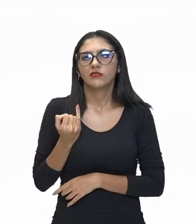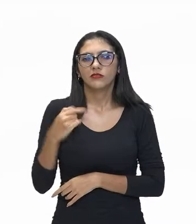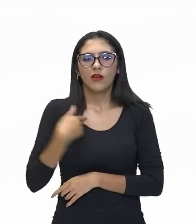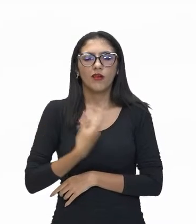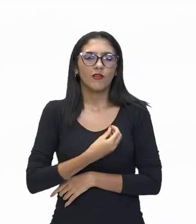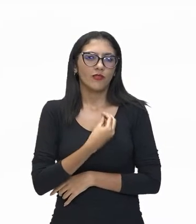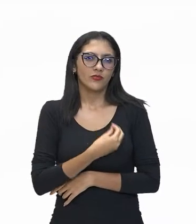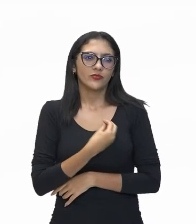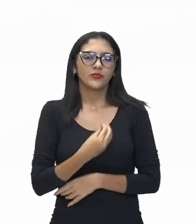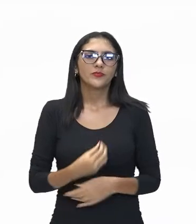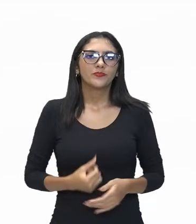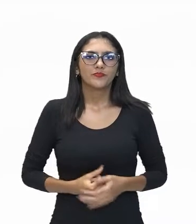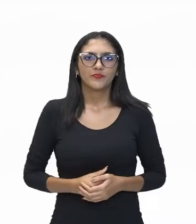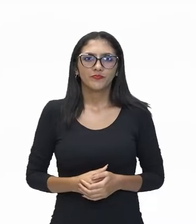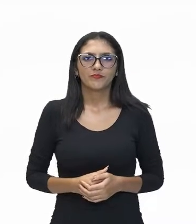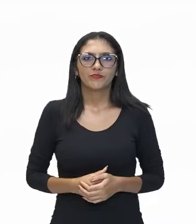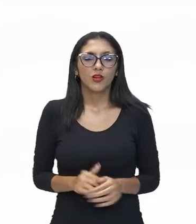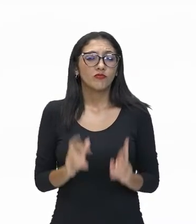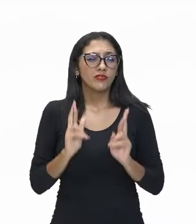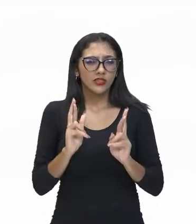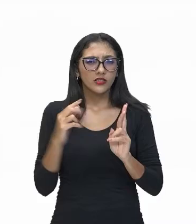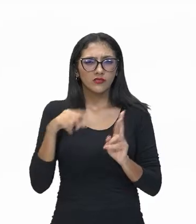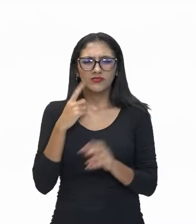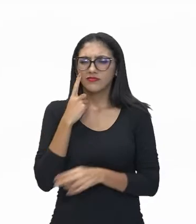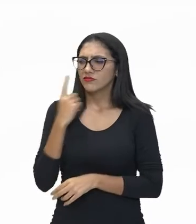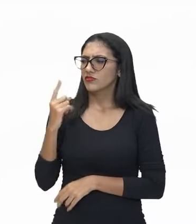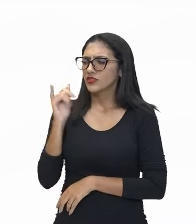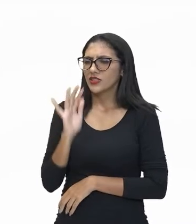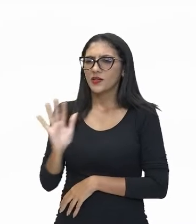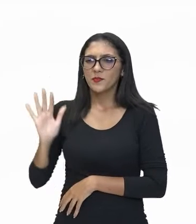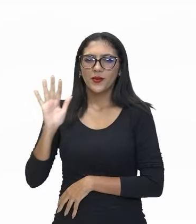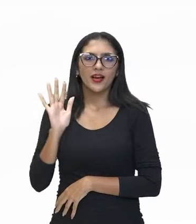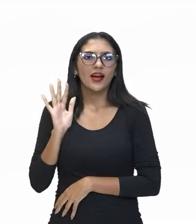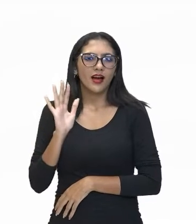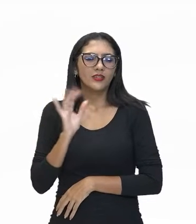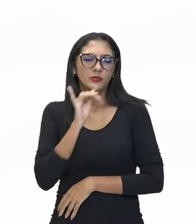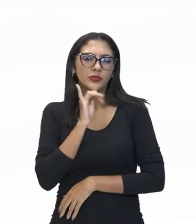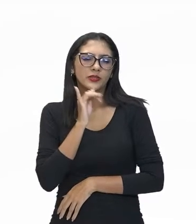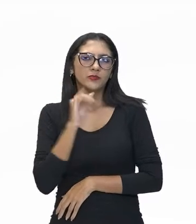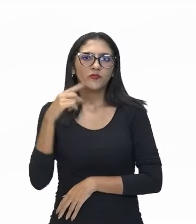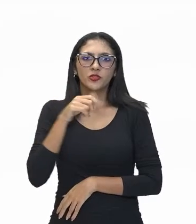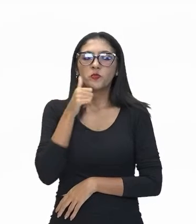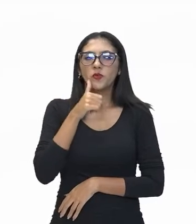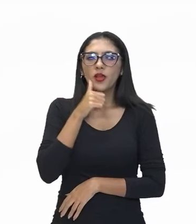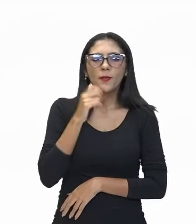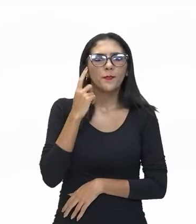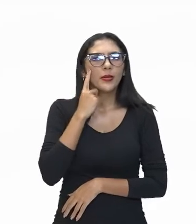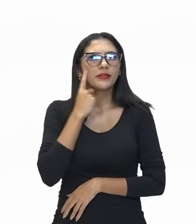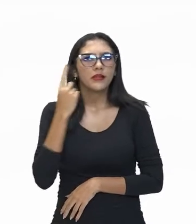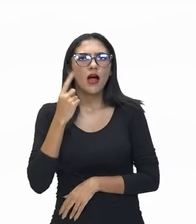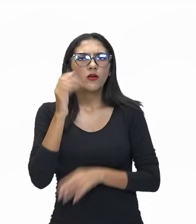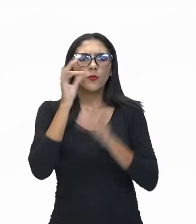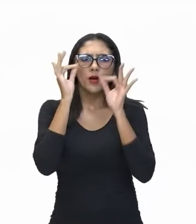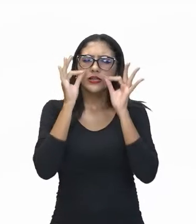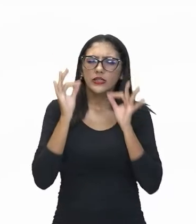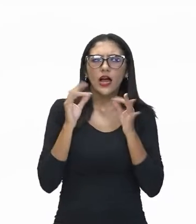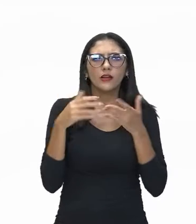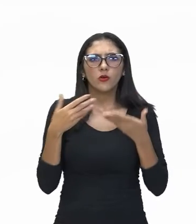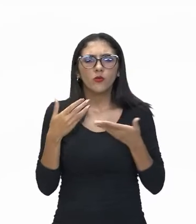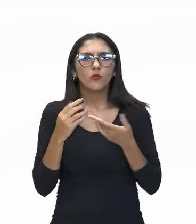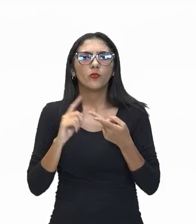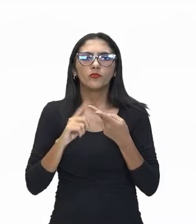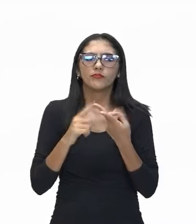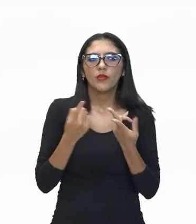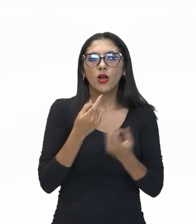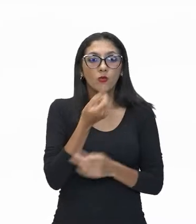agora vocês olhando para essa imagem já pensaram aí as meninas, né, em algum cosmético. Todo mundo já pensou em algum